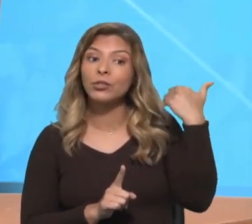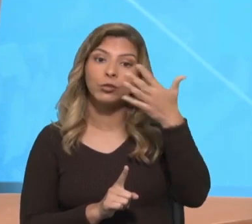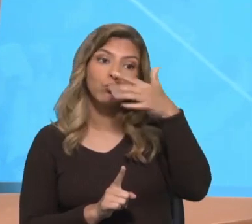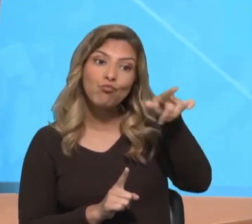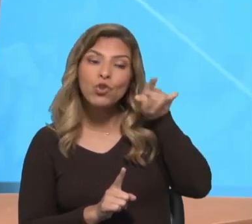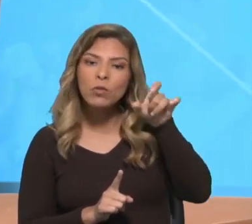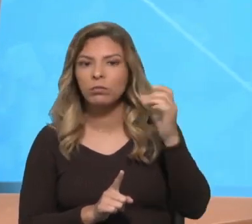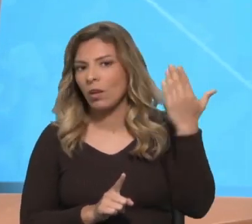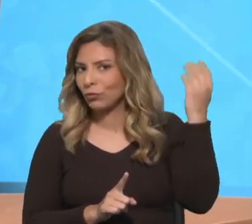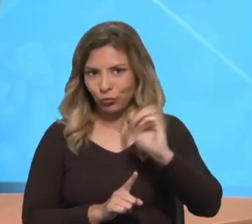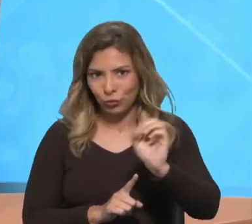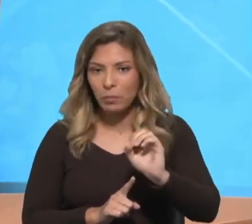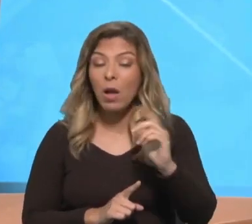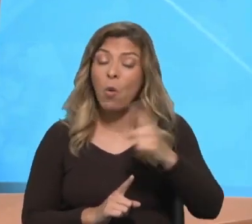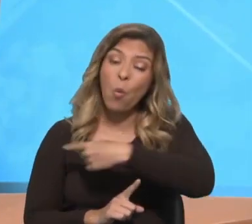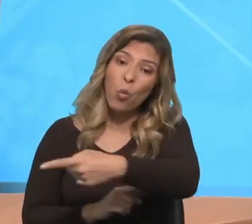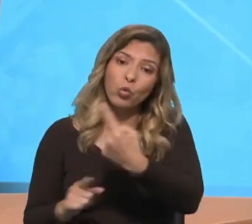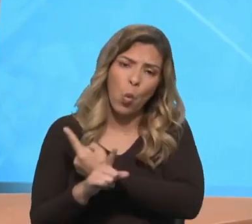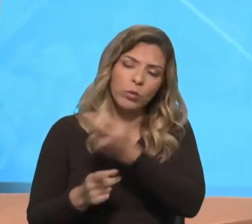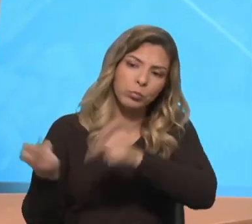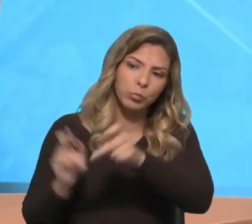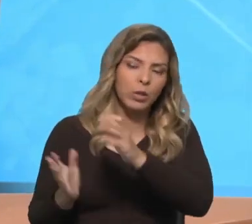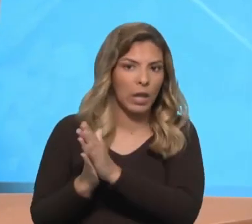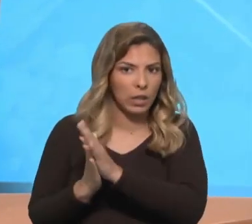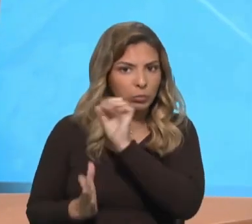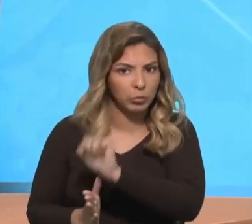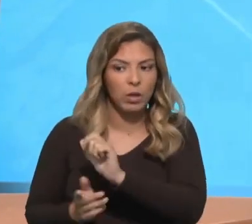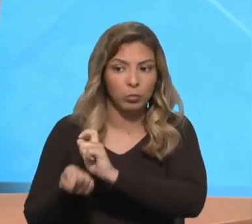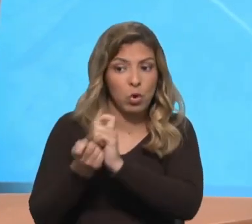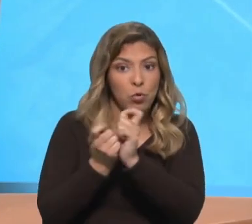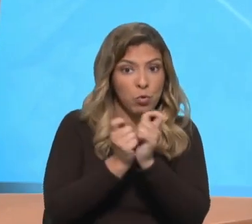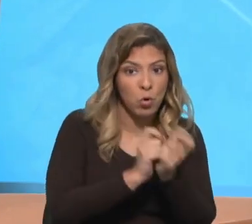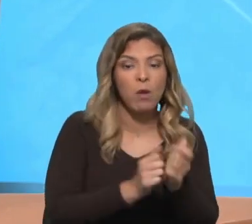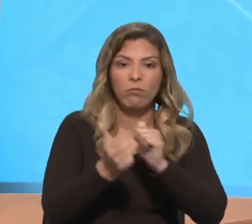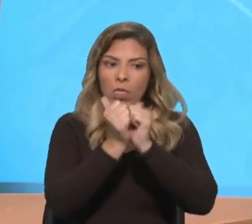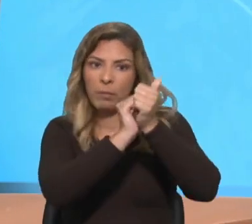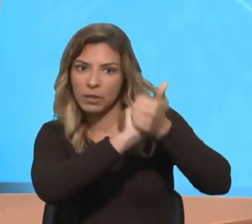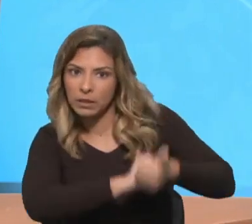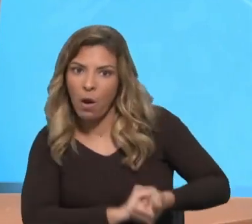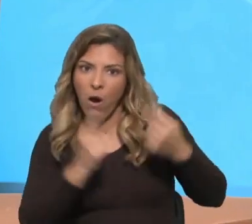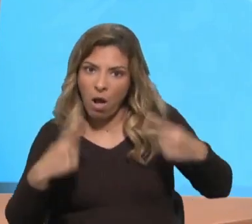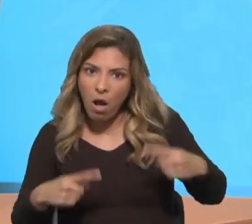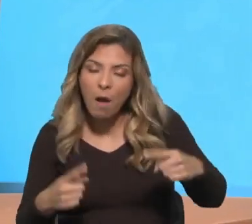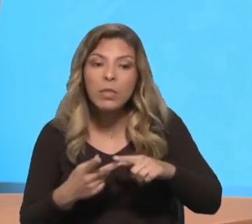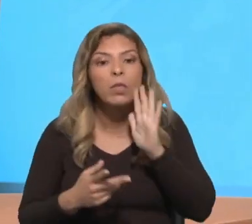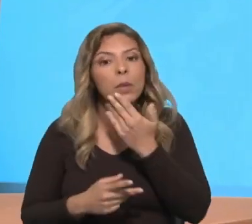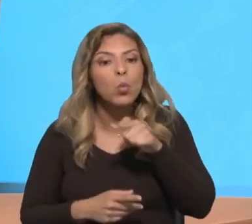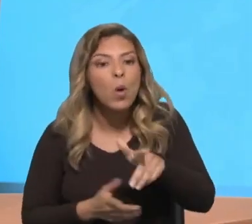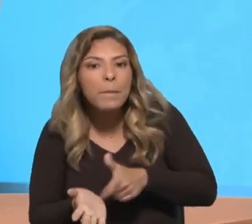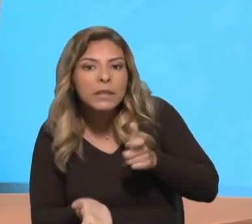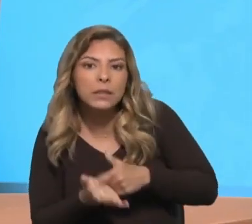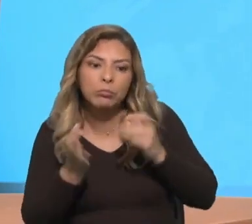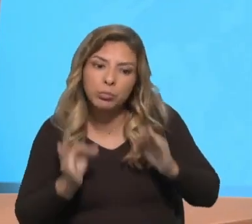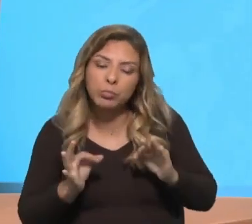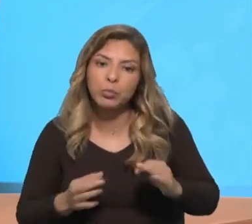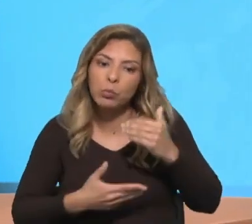os outros aspectos da vida da Igreja, há a mutação, há a adaptação, conforme as necessidades. Por exemplo,